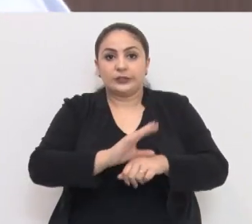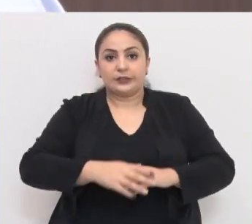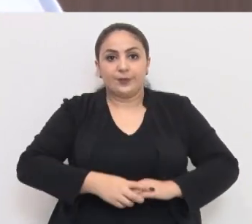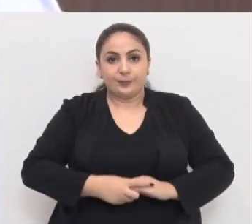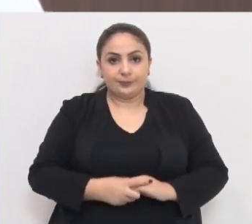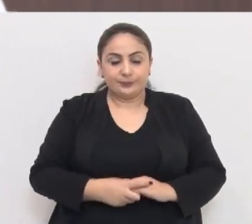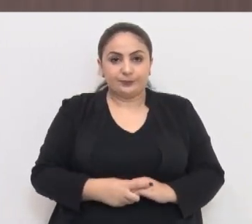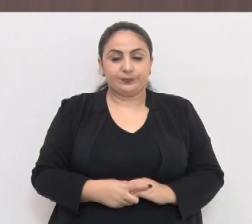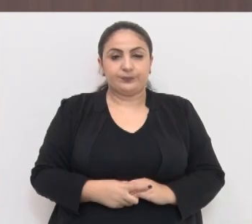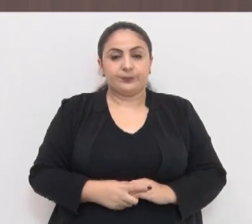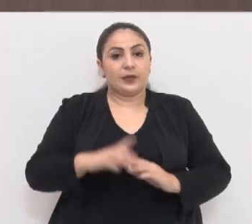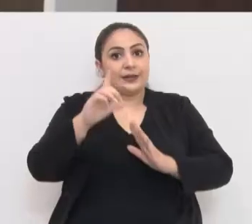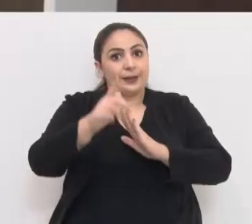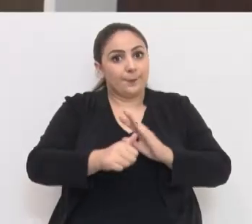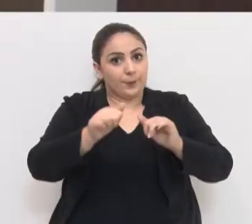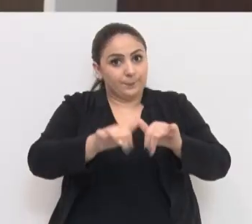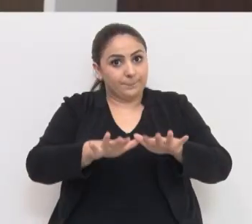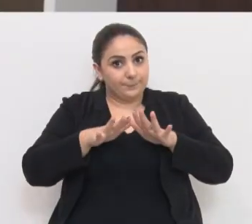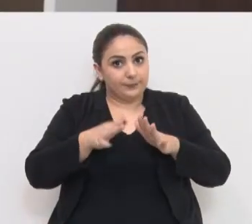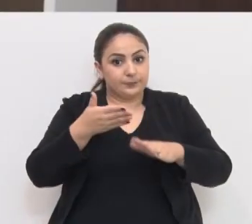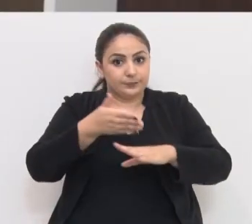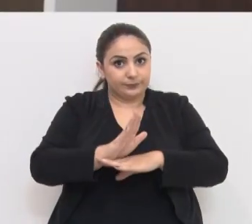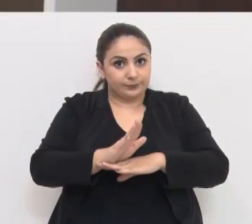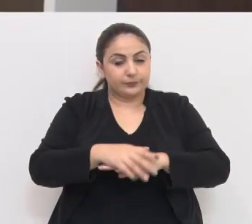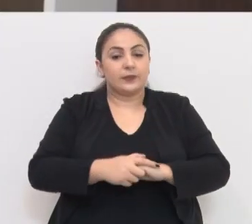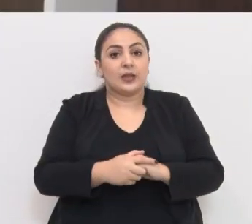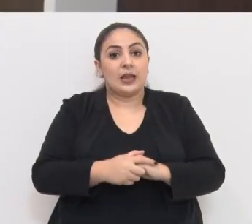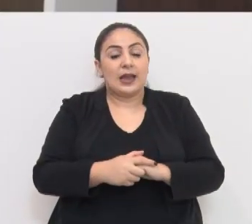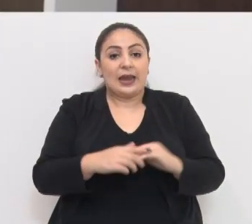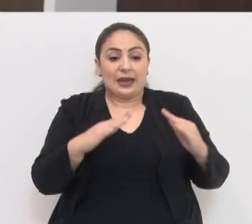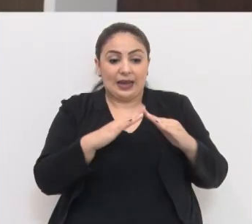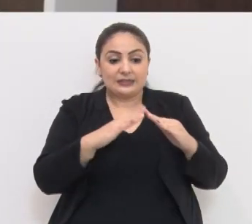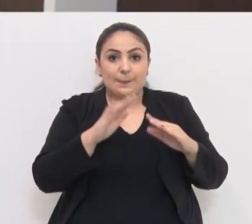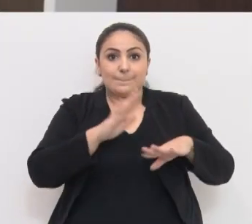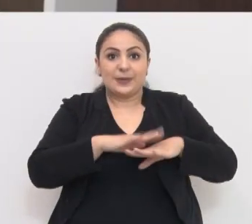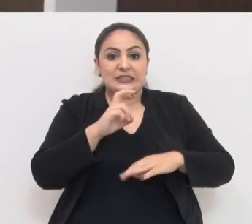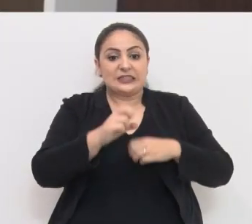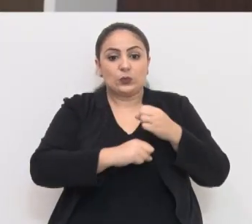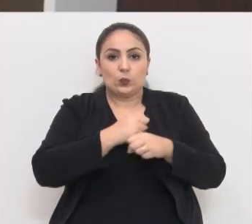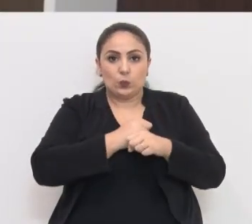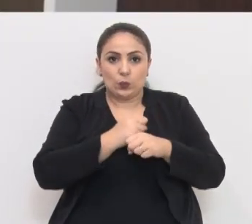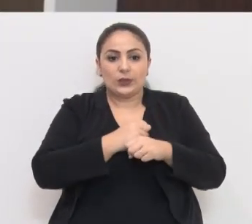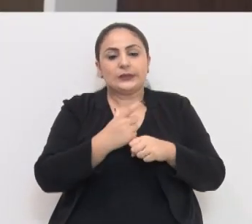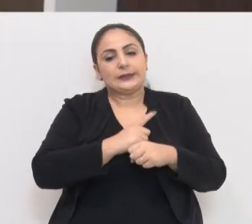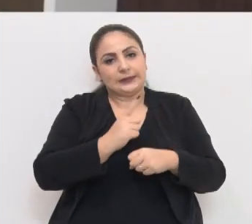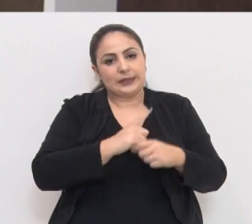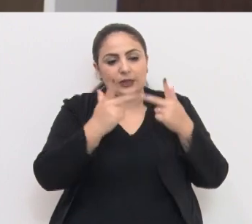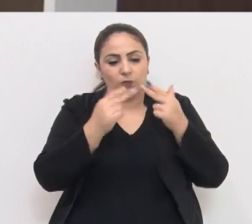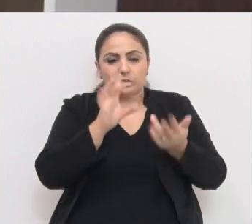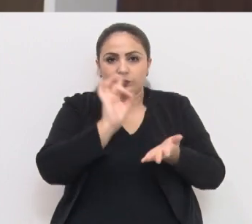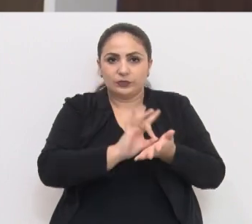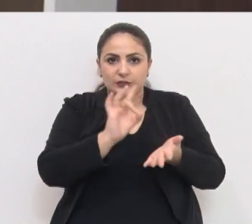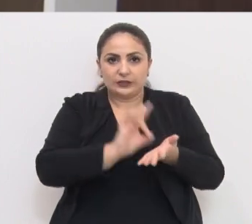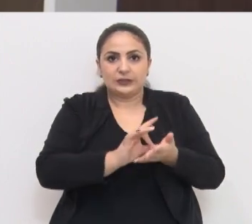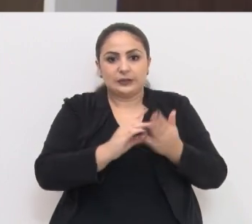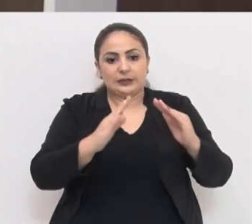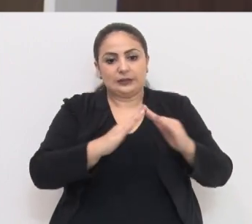na Constituição. Após a aprovação, imóveis com mais de 5 anos poderão ter o